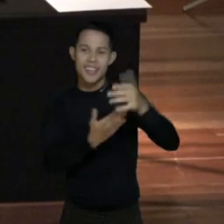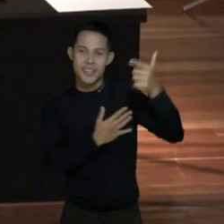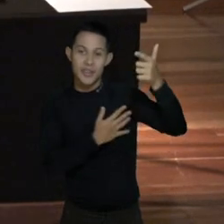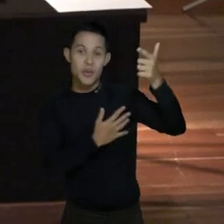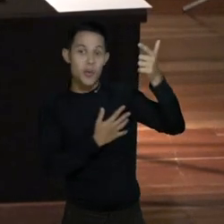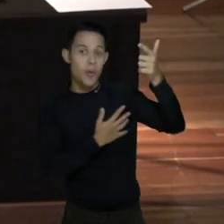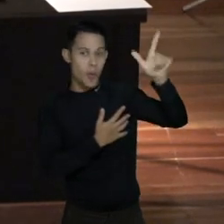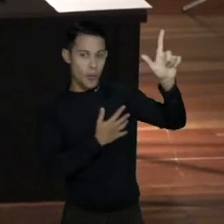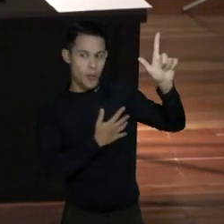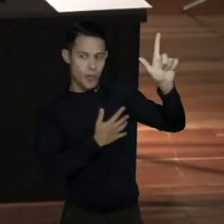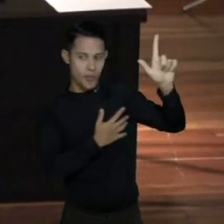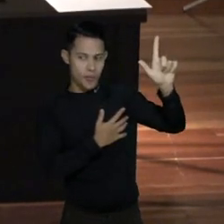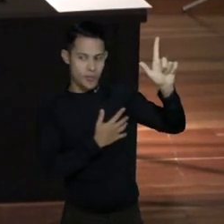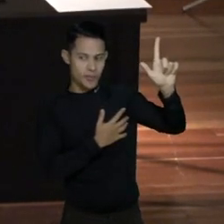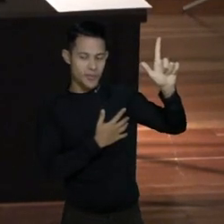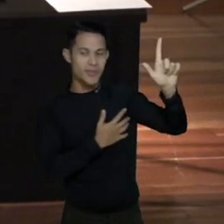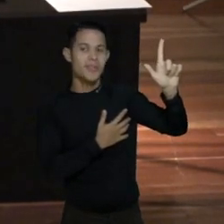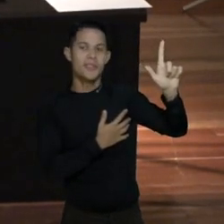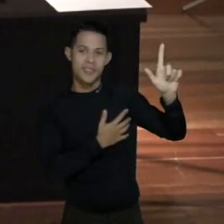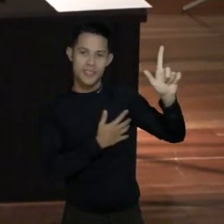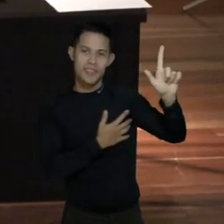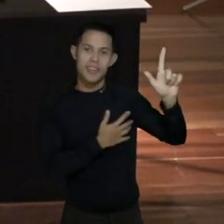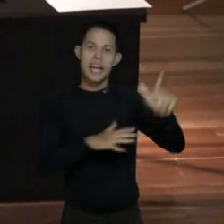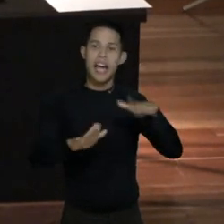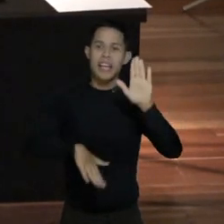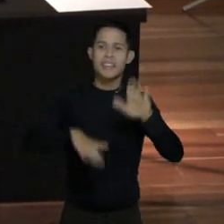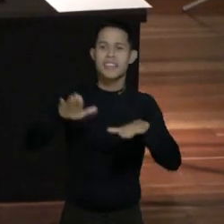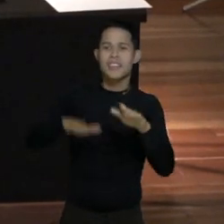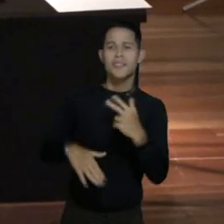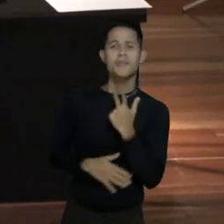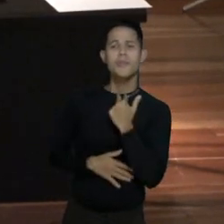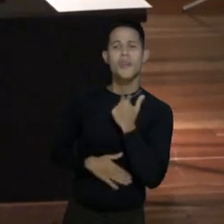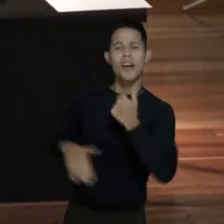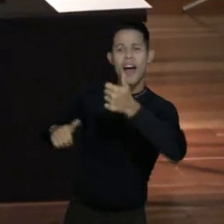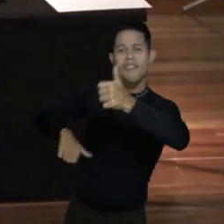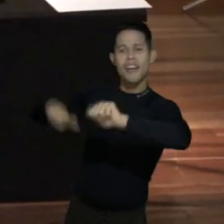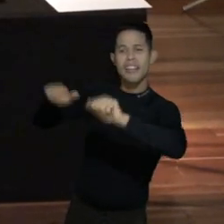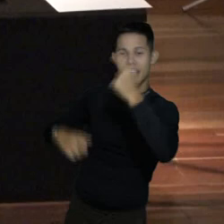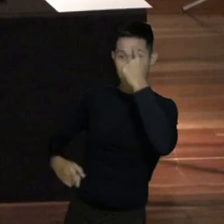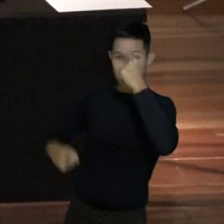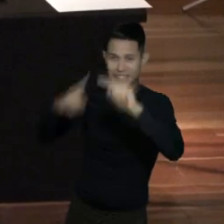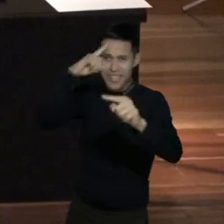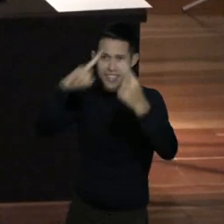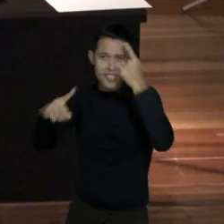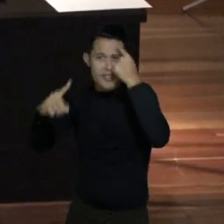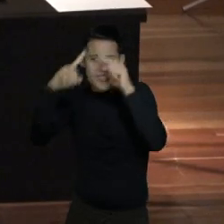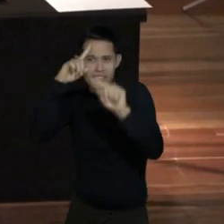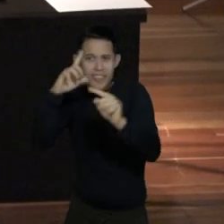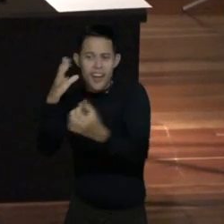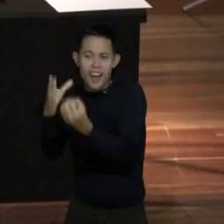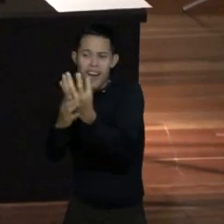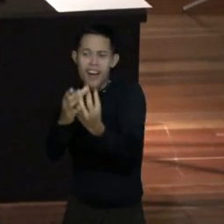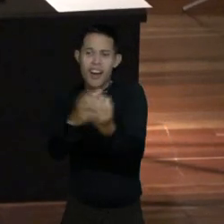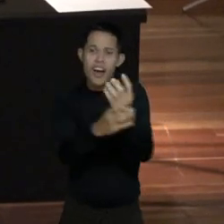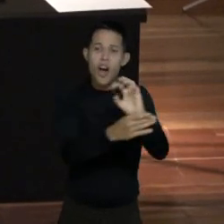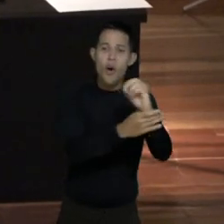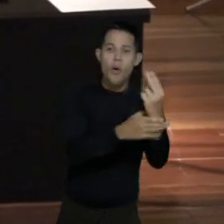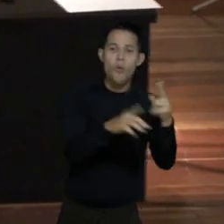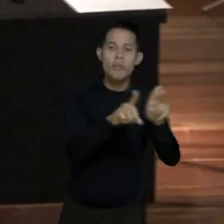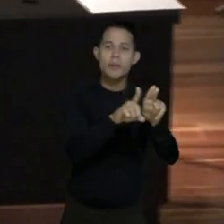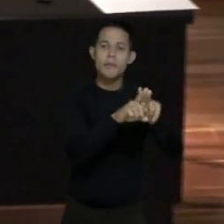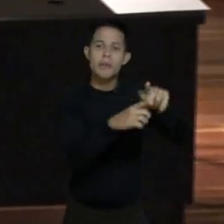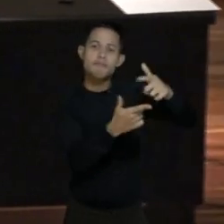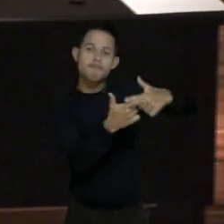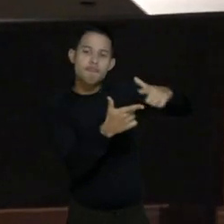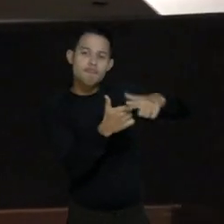nosso estudante ser bom será que a gente não pode avaliar a questão da criatividade ou a questão de resolução de problema Ou